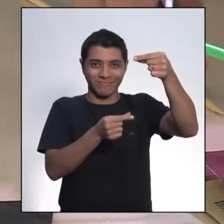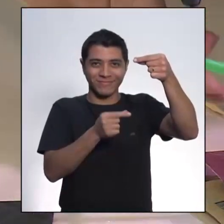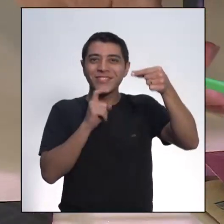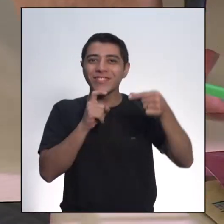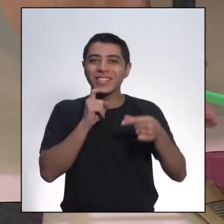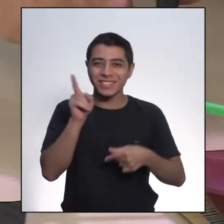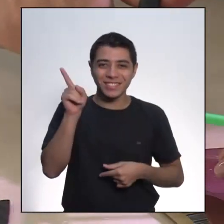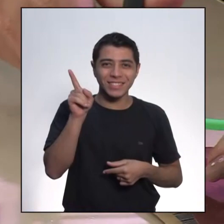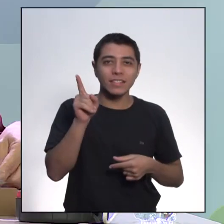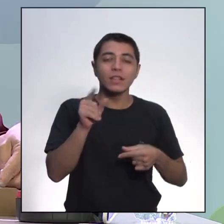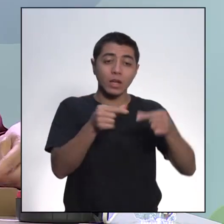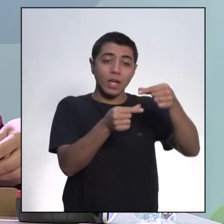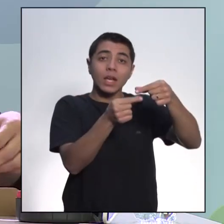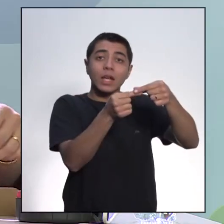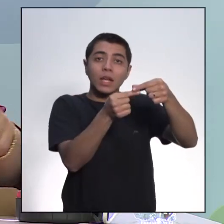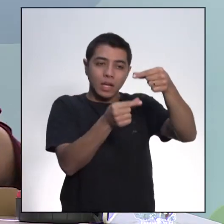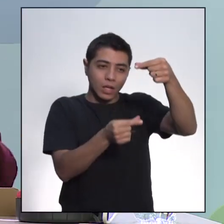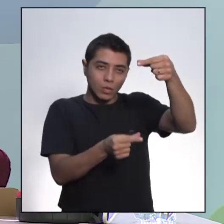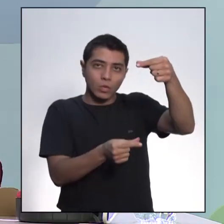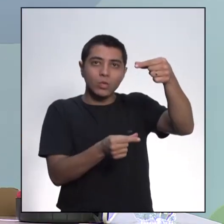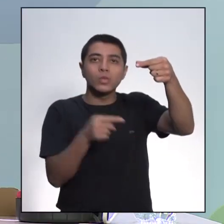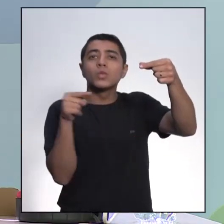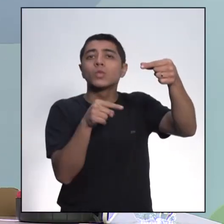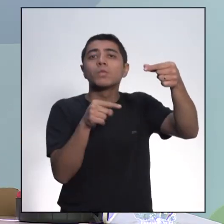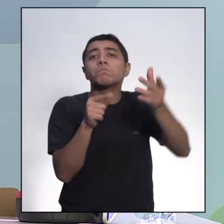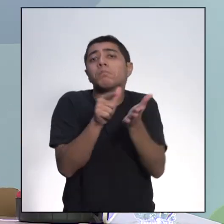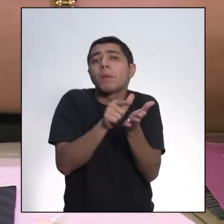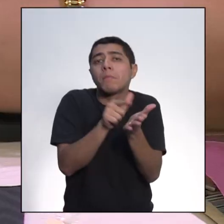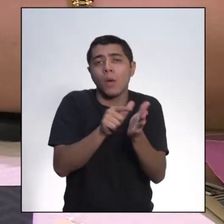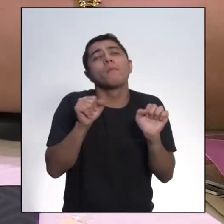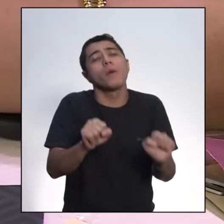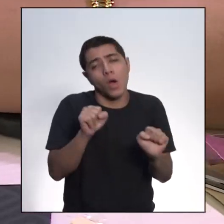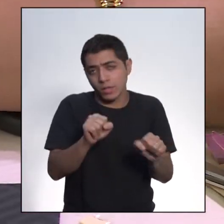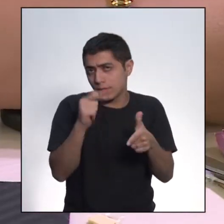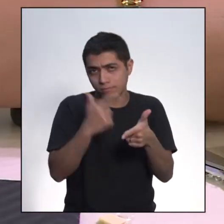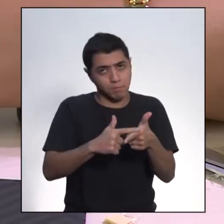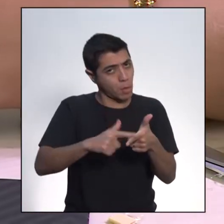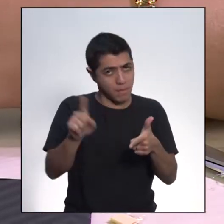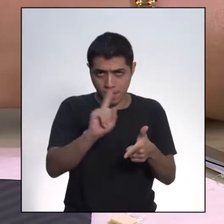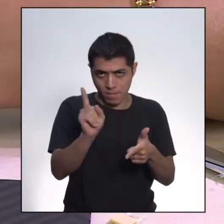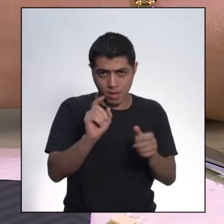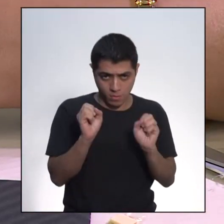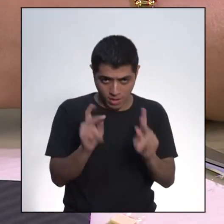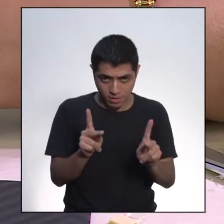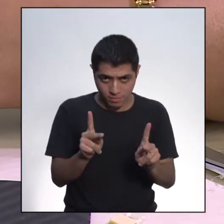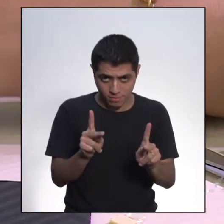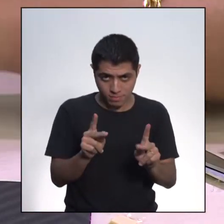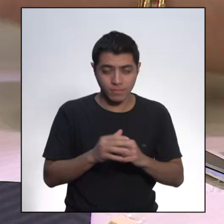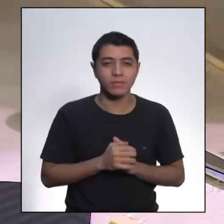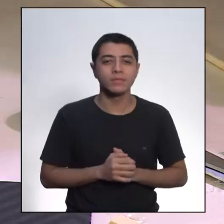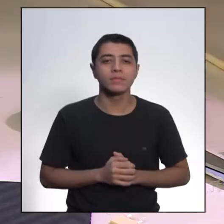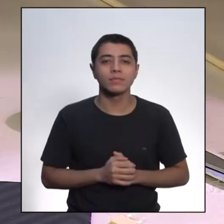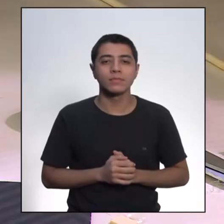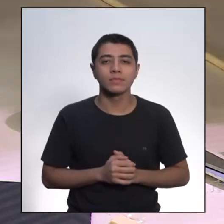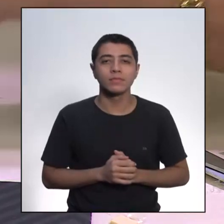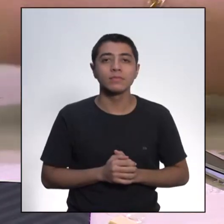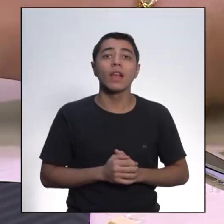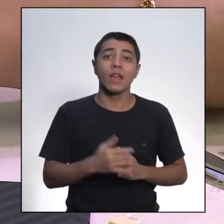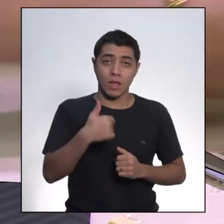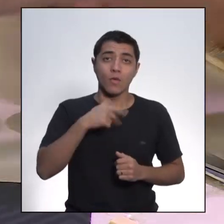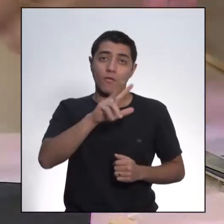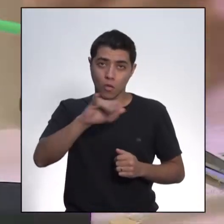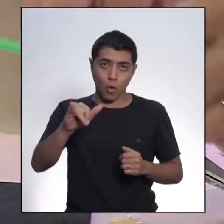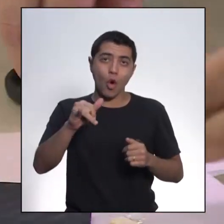e aí pode ser o de papel, não tem problema nenhum. Eu vou cortar um que vá nesta posição aqui,